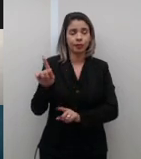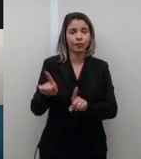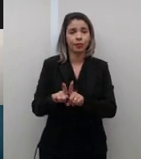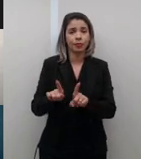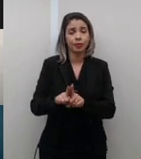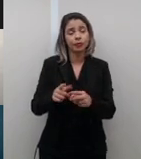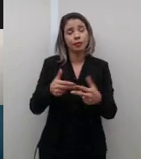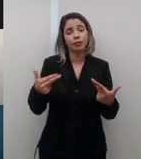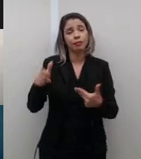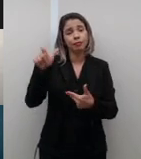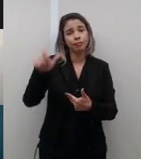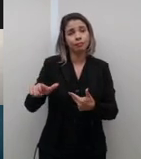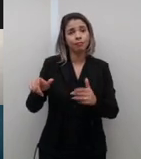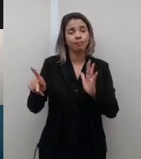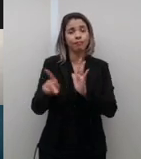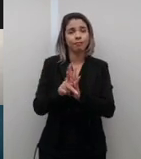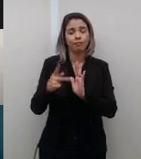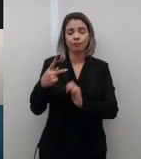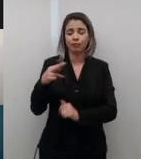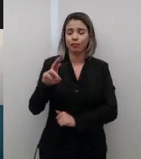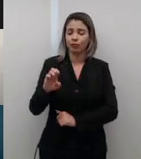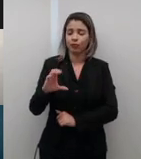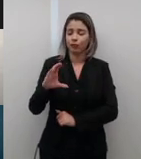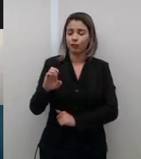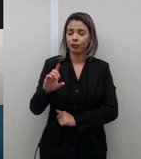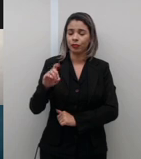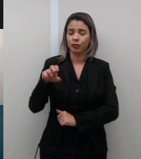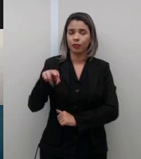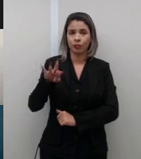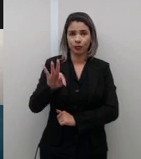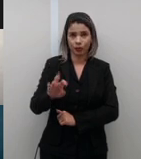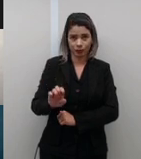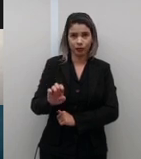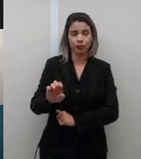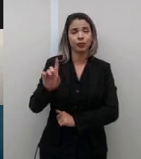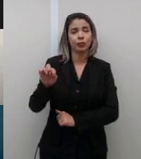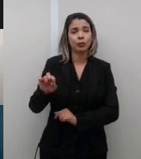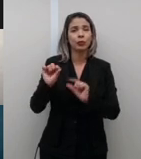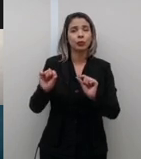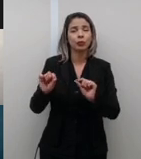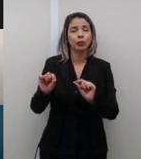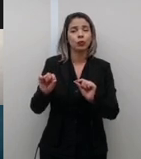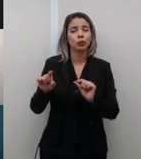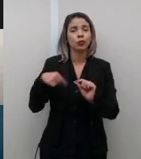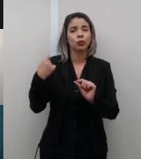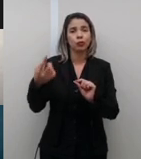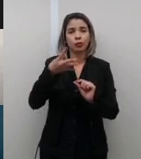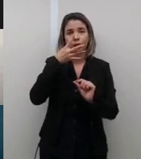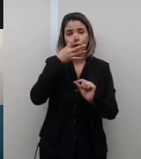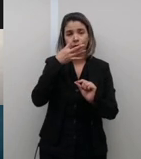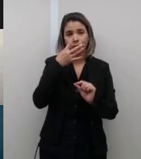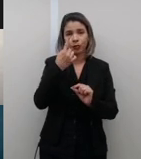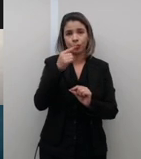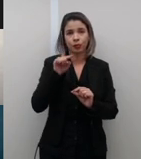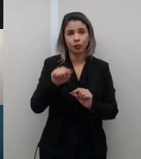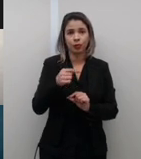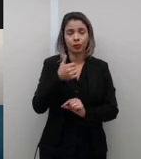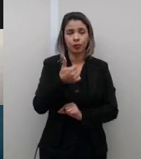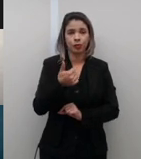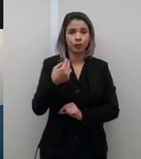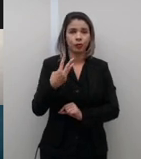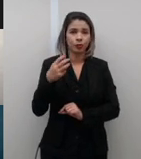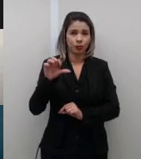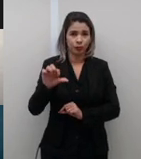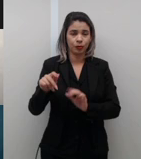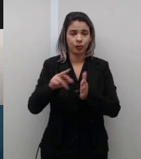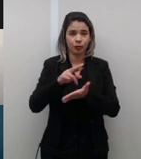precedente qualificado neste caso. Com efeito, o Supremo, apreciando o tema 1199, da relatoria do ministro